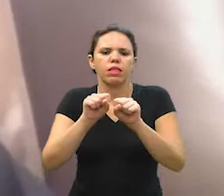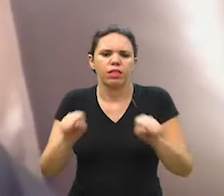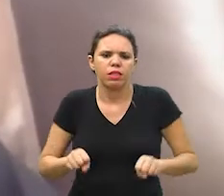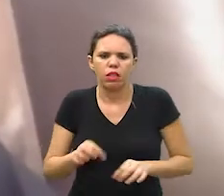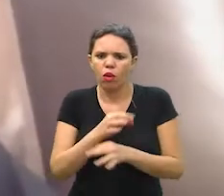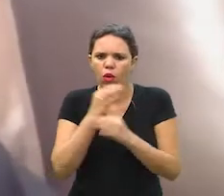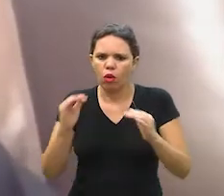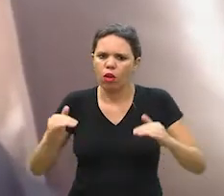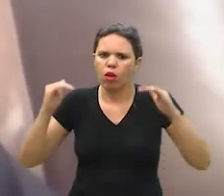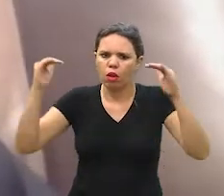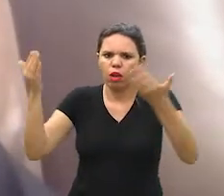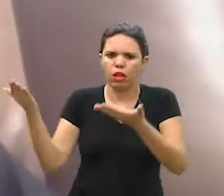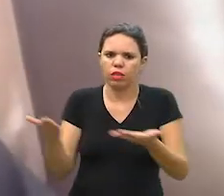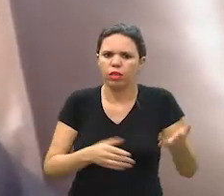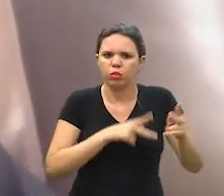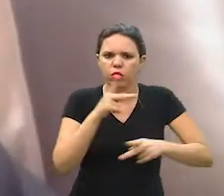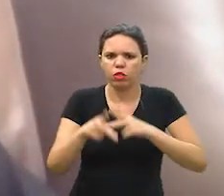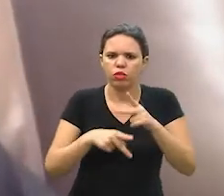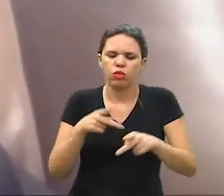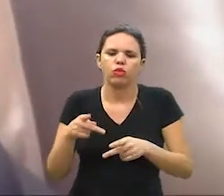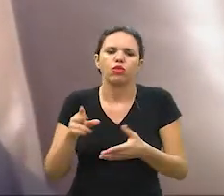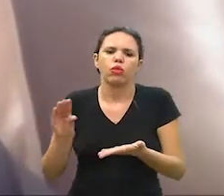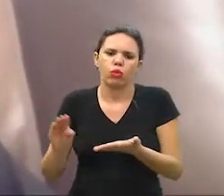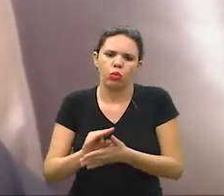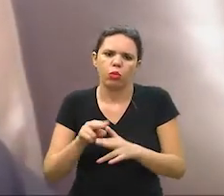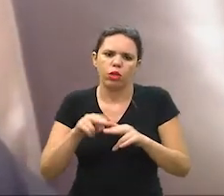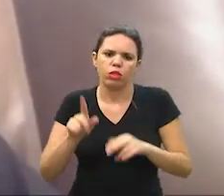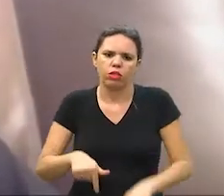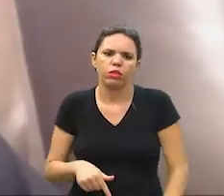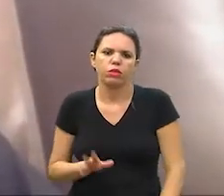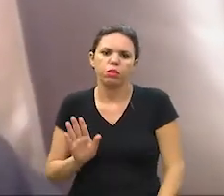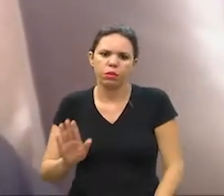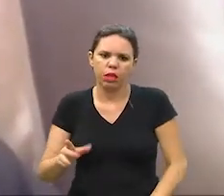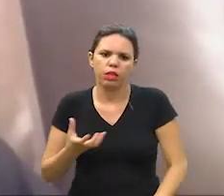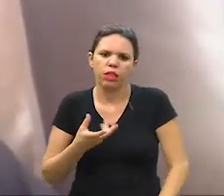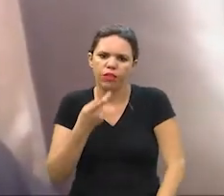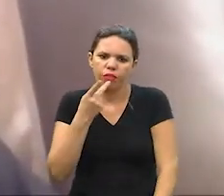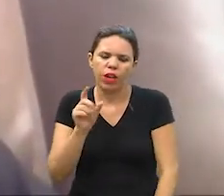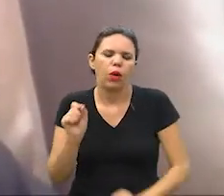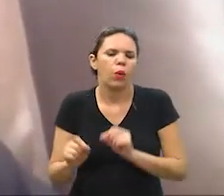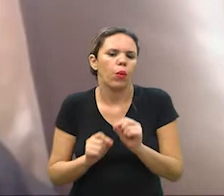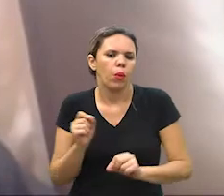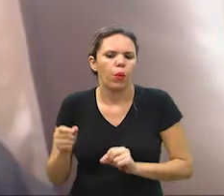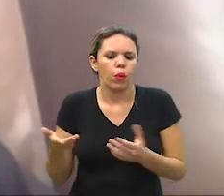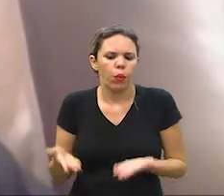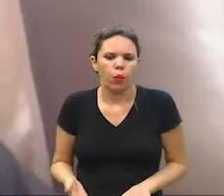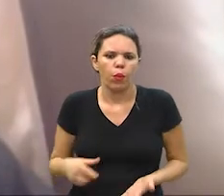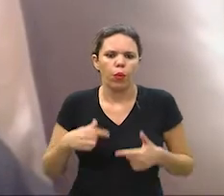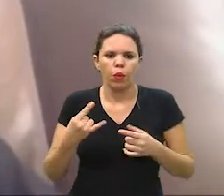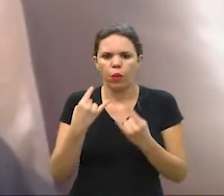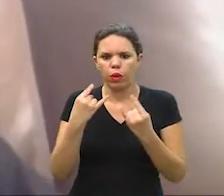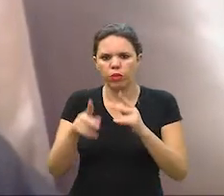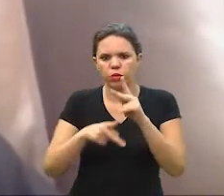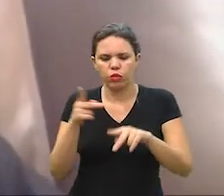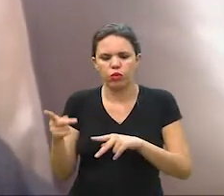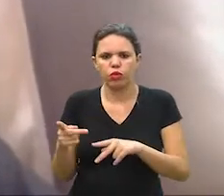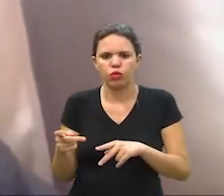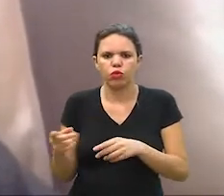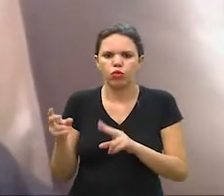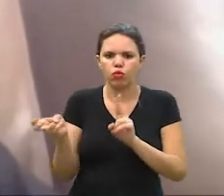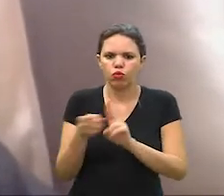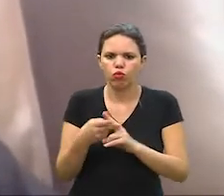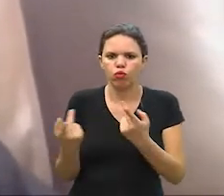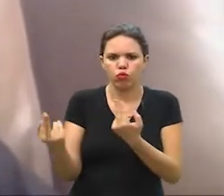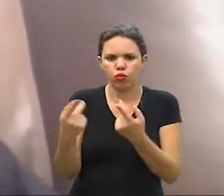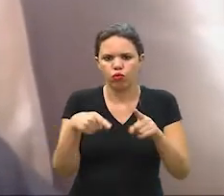a gente recebe alguma coisa em função disso, mas eu queria colocar o seguinte, a gente atrai o paciente para o SUS